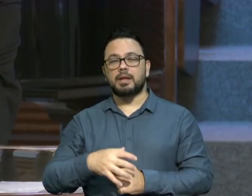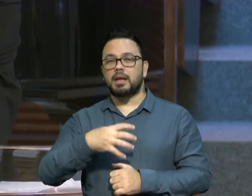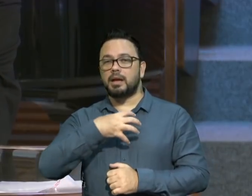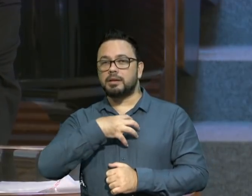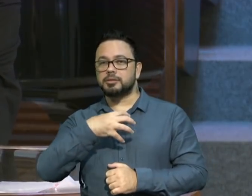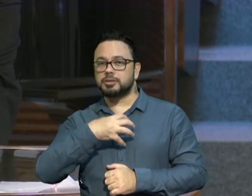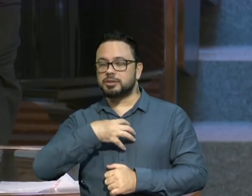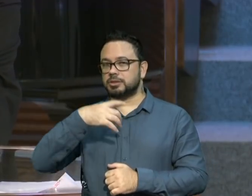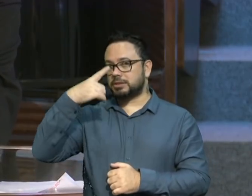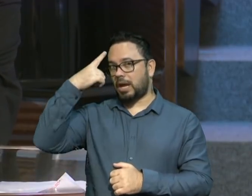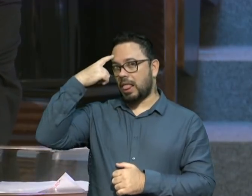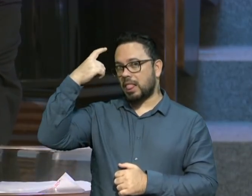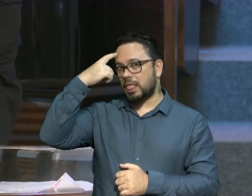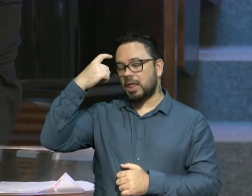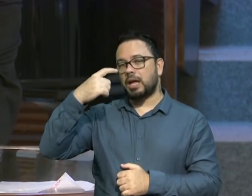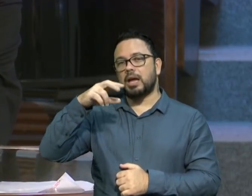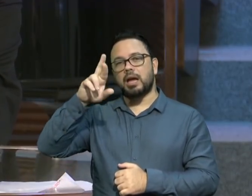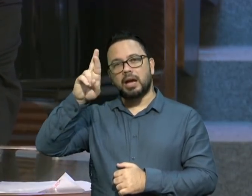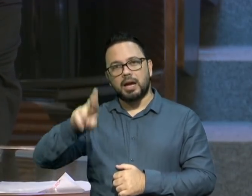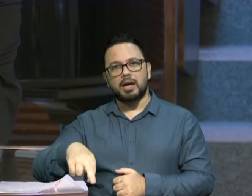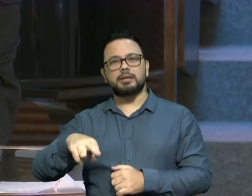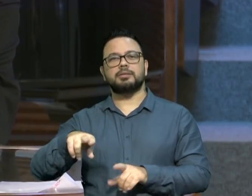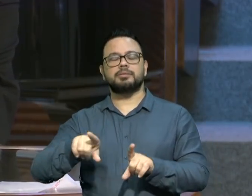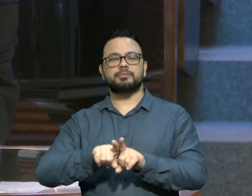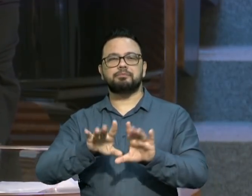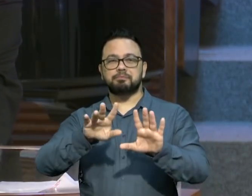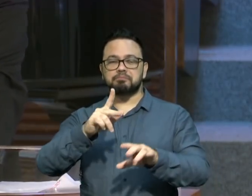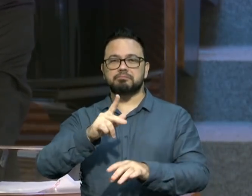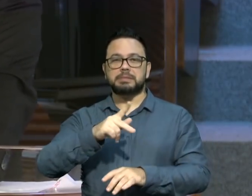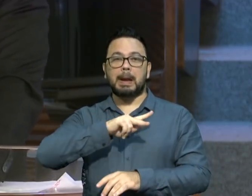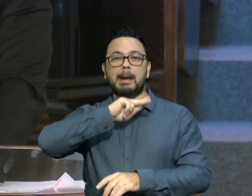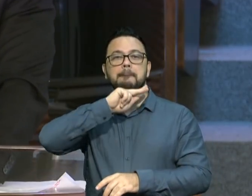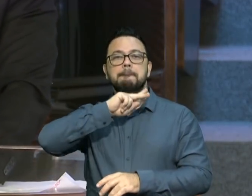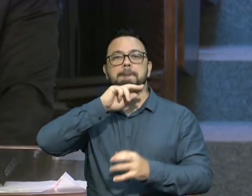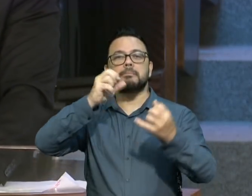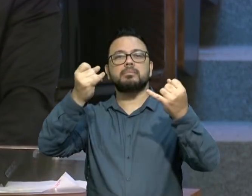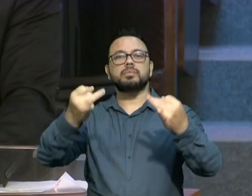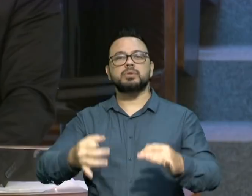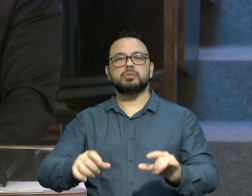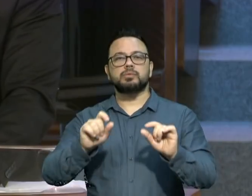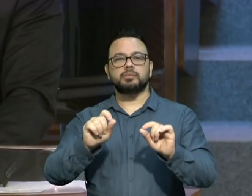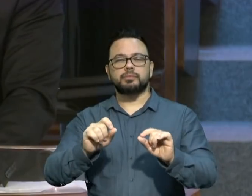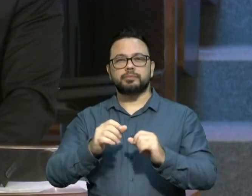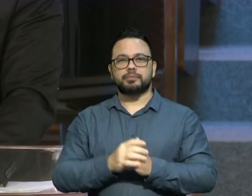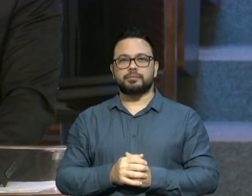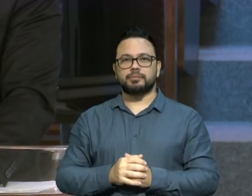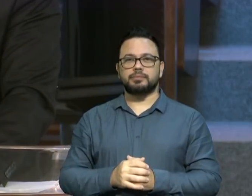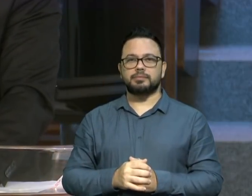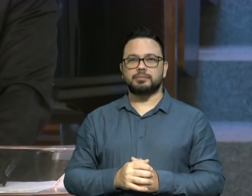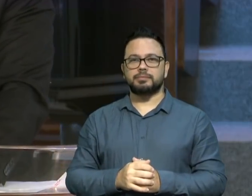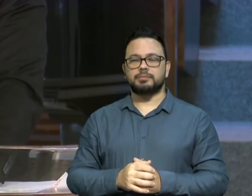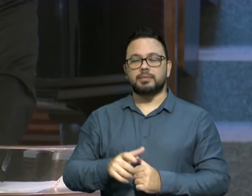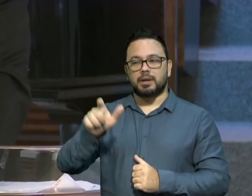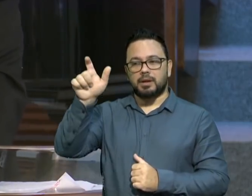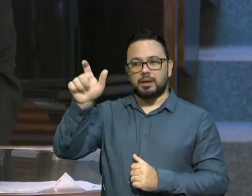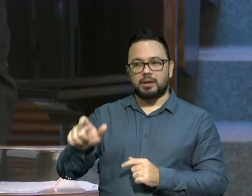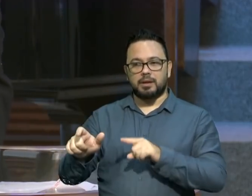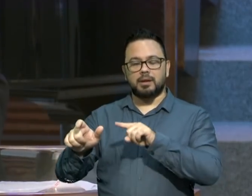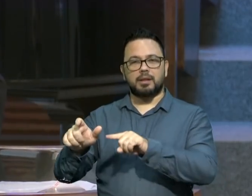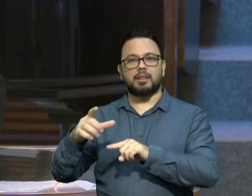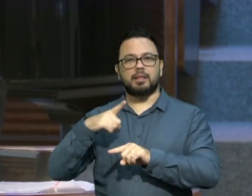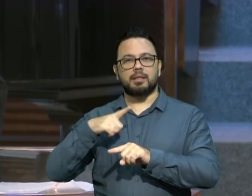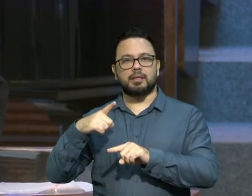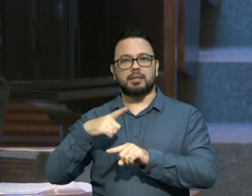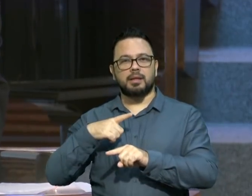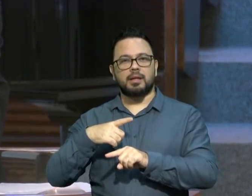das ideias a razão e o que que diz então Platão o homem é um ser Dual temos um corpo que